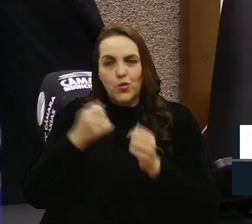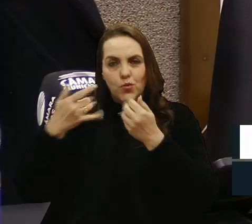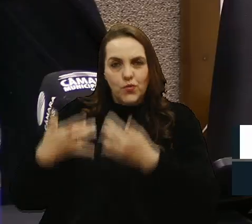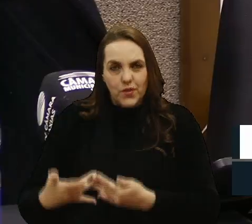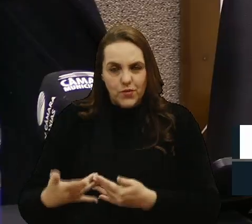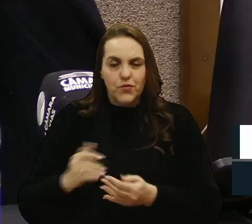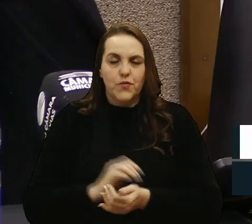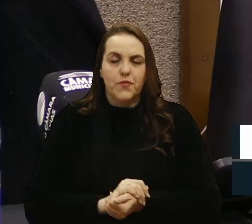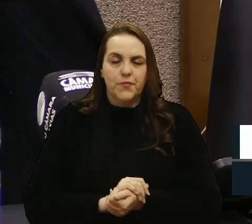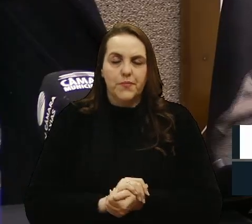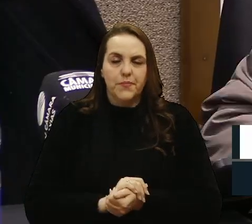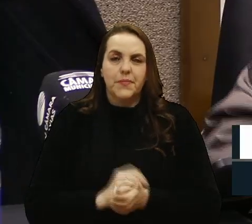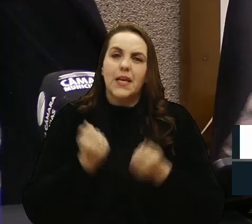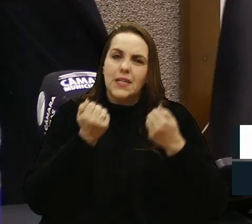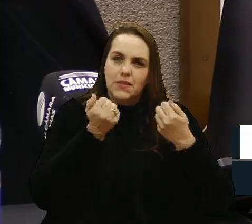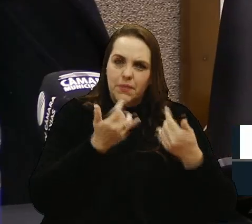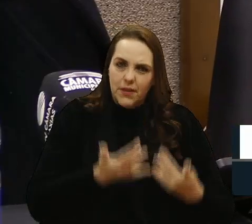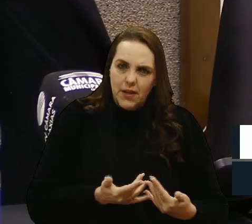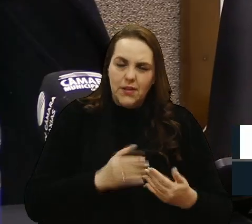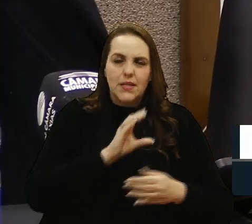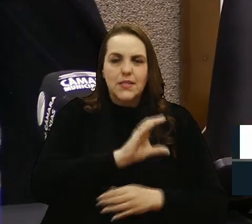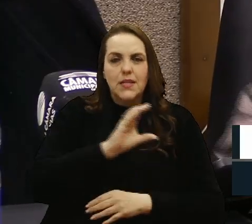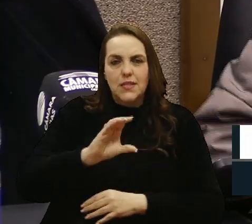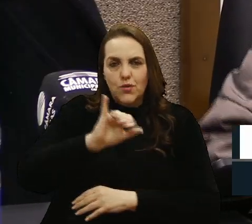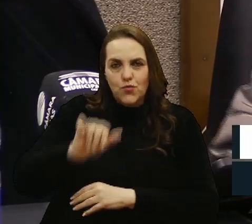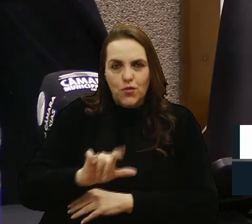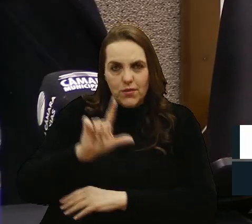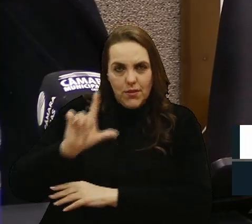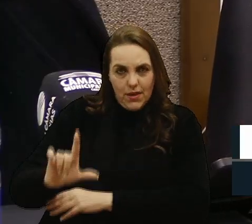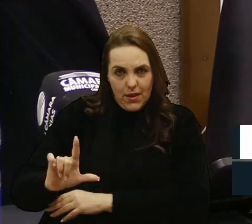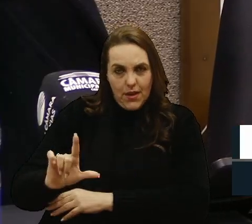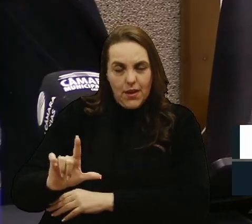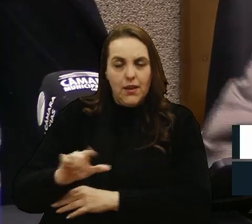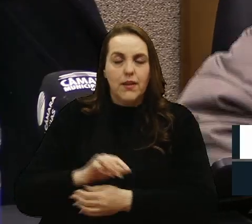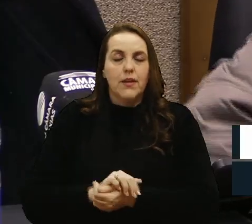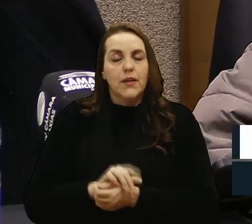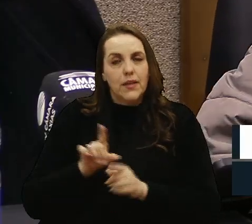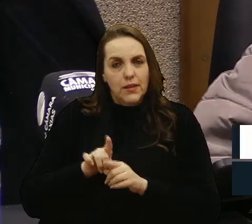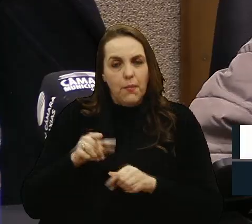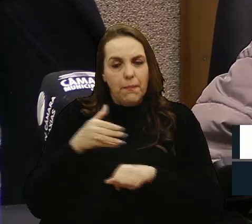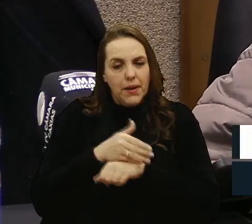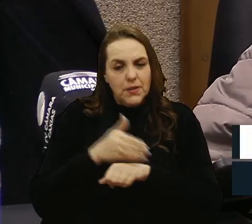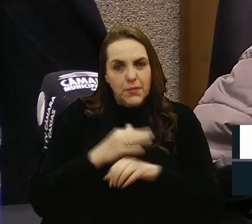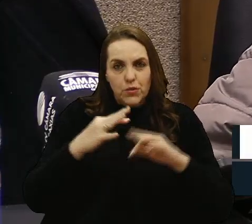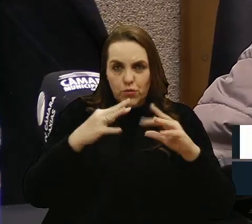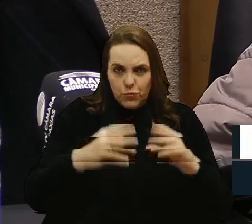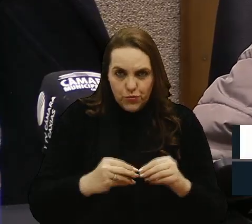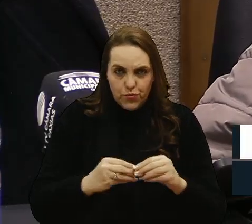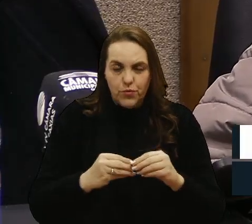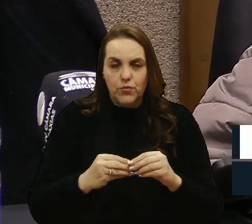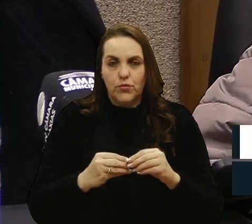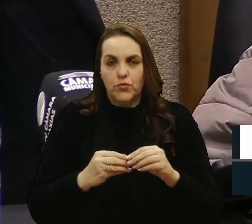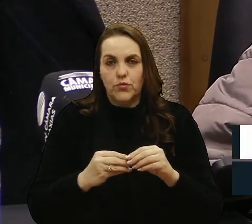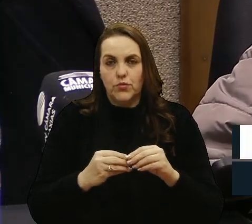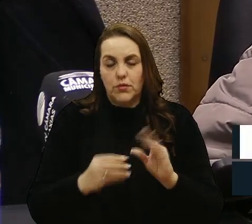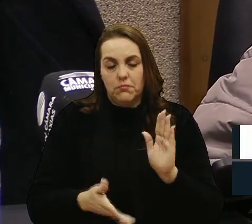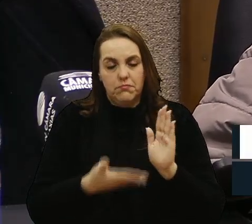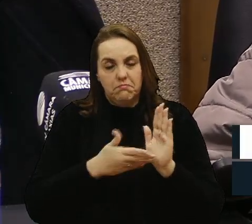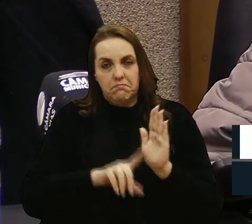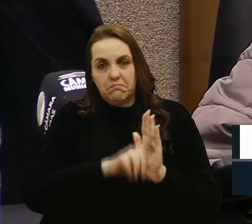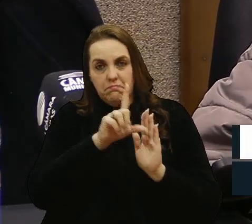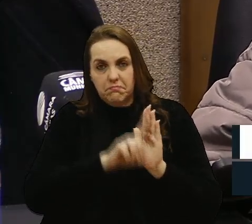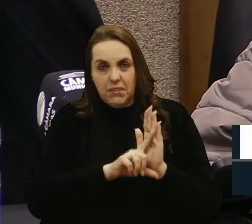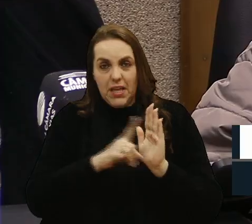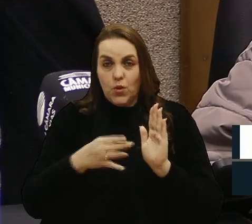apresentada. Diante do exposto, essa Comissão de Constituição, Justiça e Legislação, por seus integrantes, com base nos dispositivos legais e